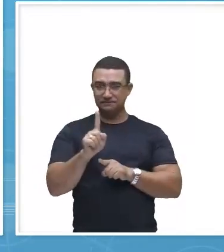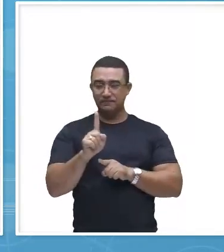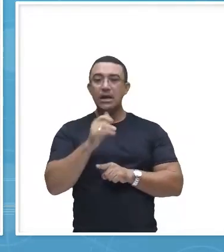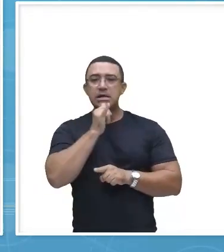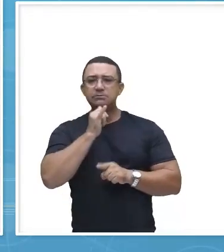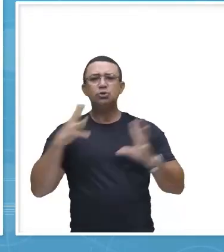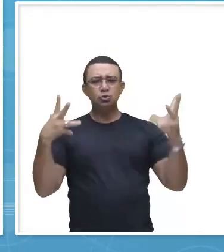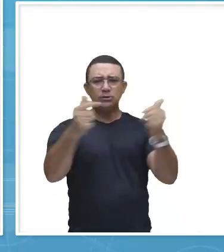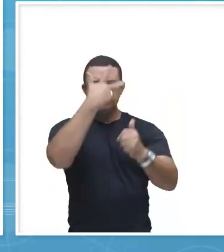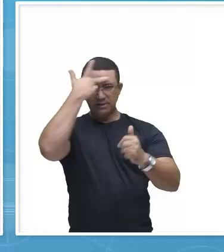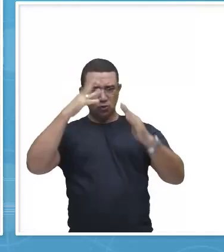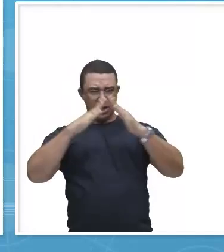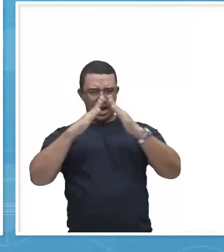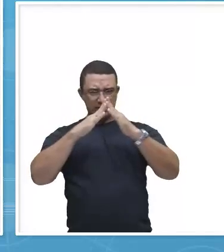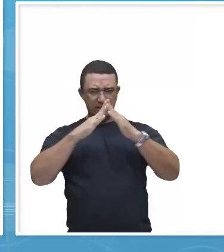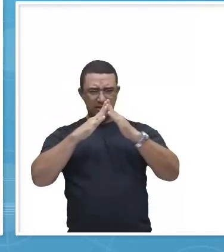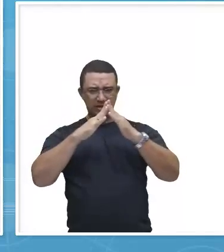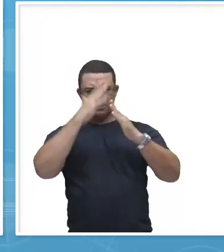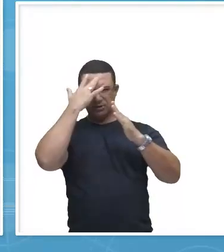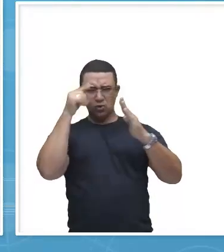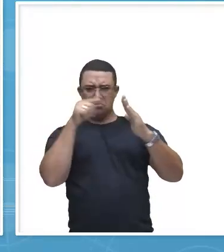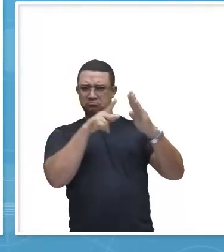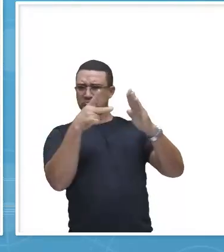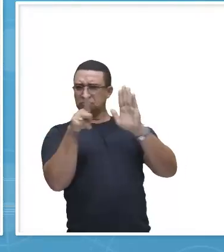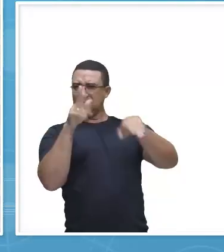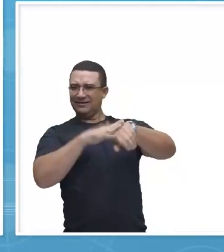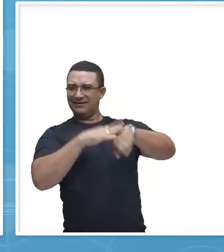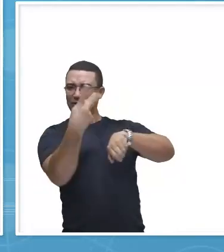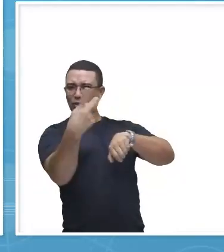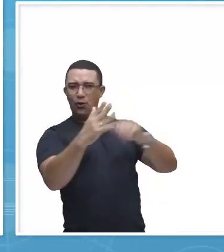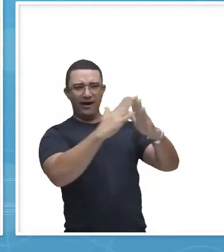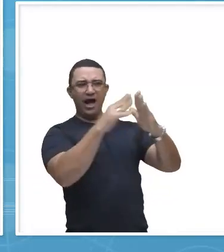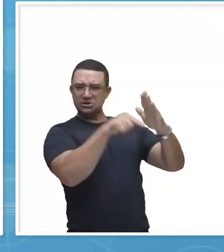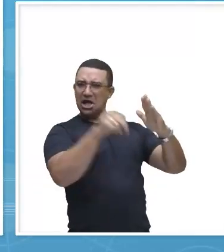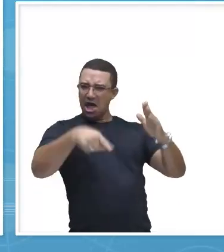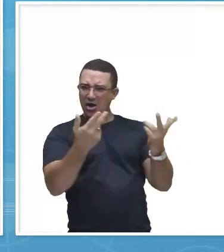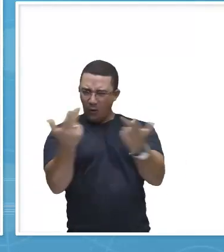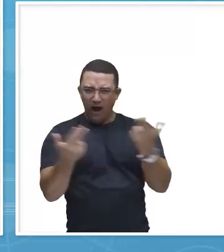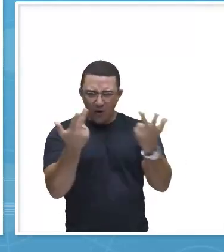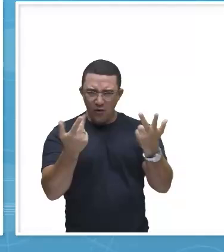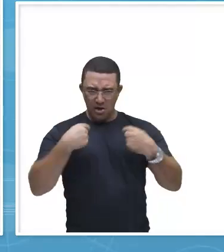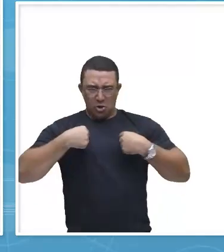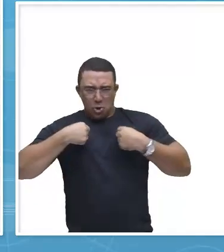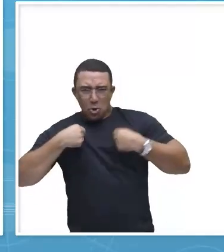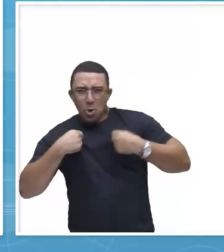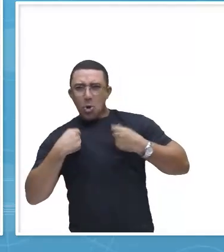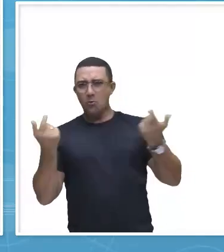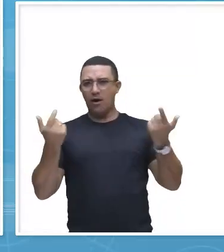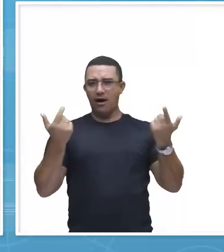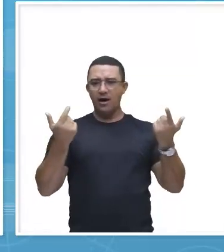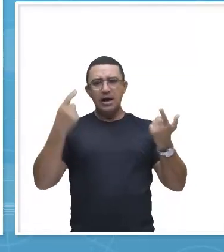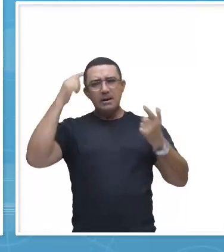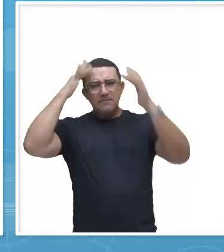mundo que está na tua casa é igual no jeito de pensar? É igual no jeito de vestir? É igual no jeito de se relacionar?